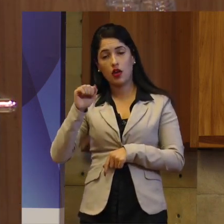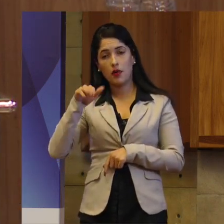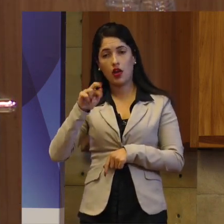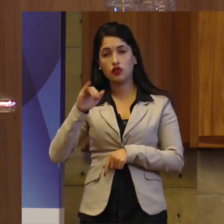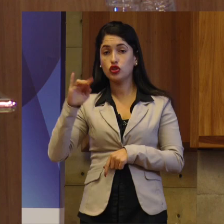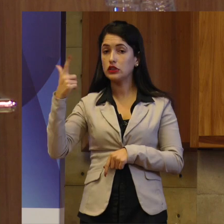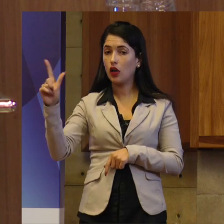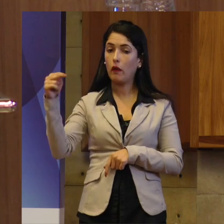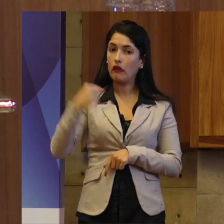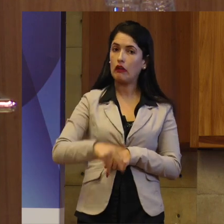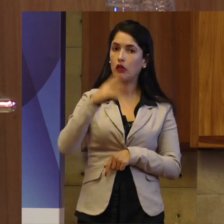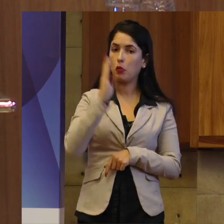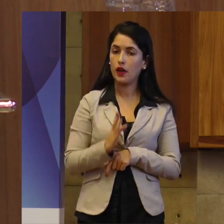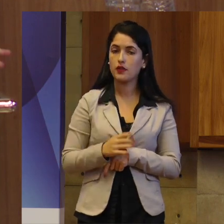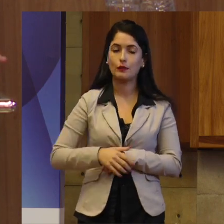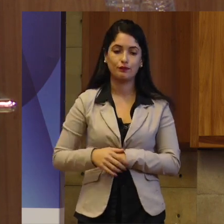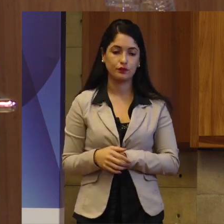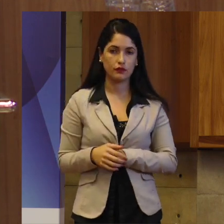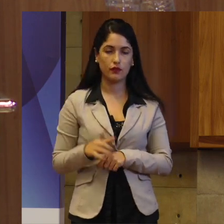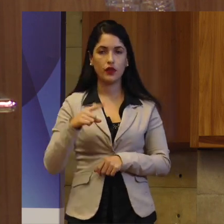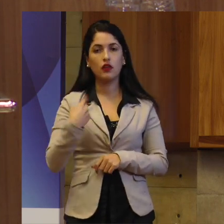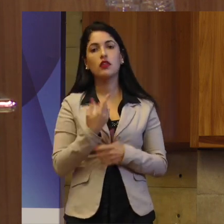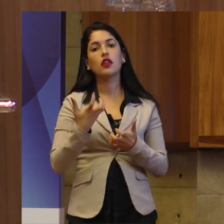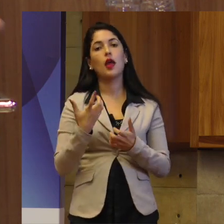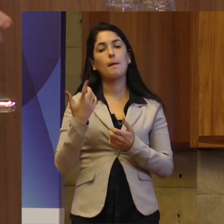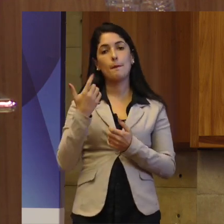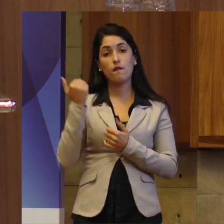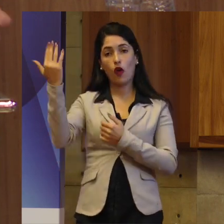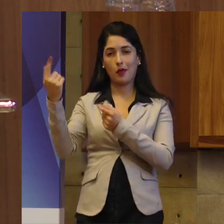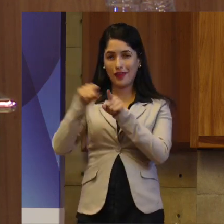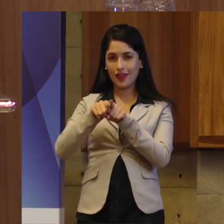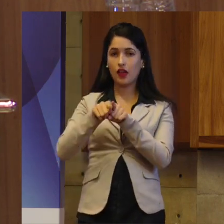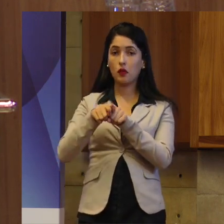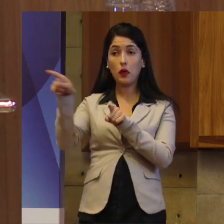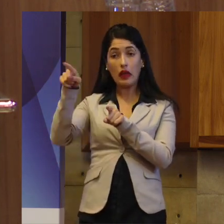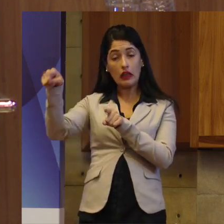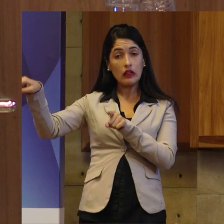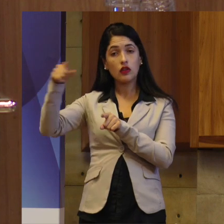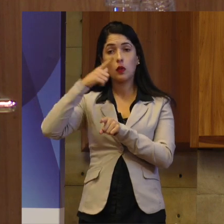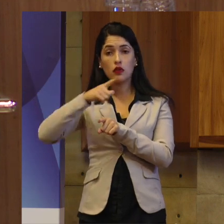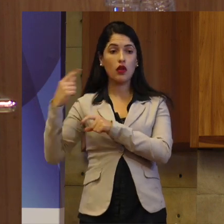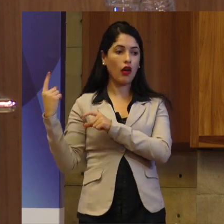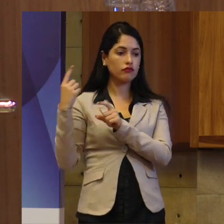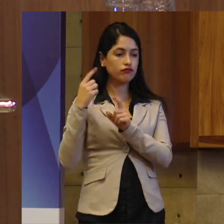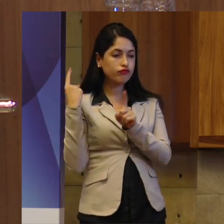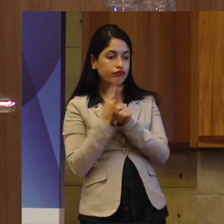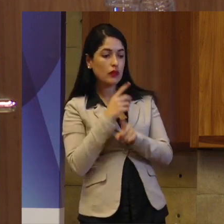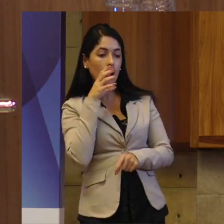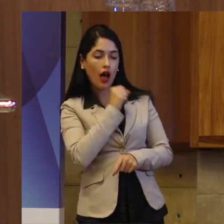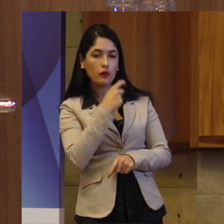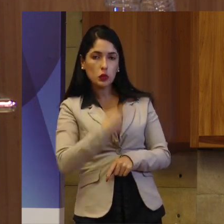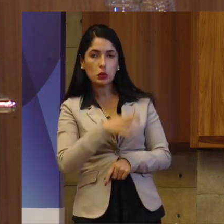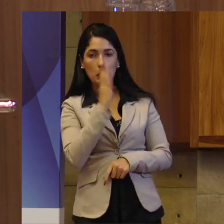que os parceiros externos tenham a maior facilidade possível para encontrar os parceiros brasileiros. E tanto importa